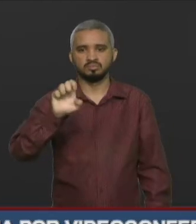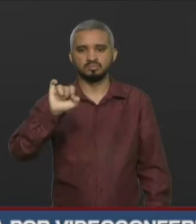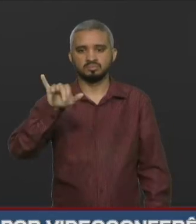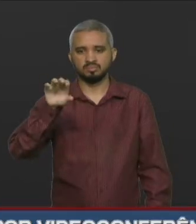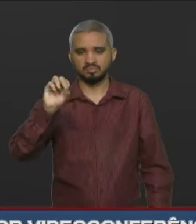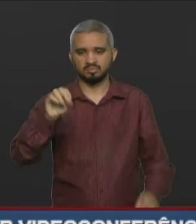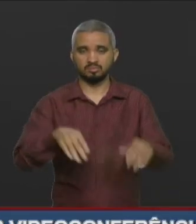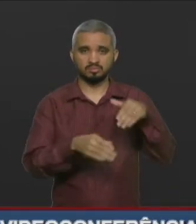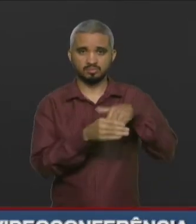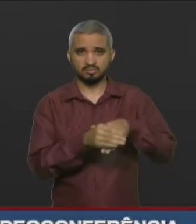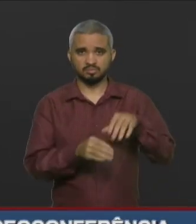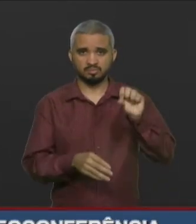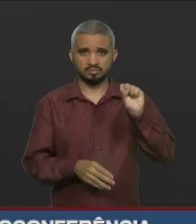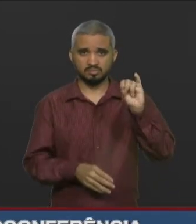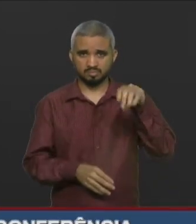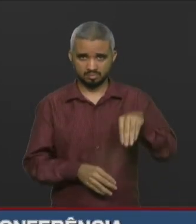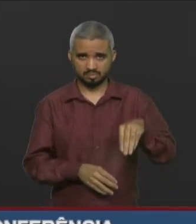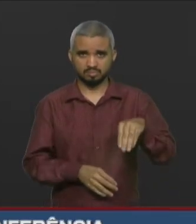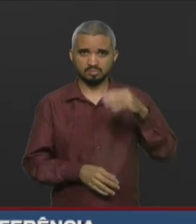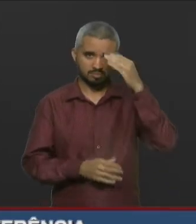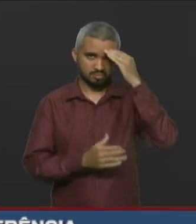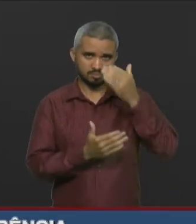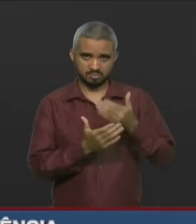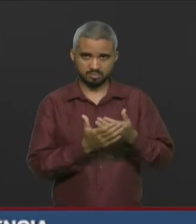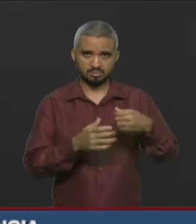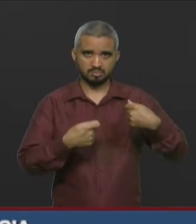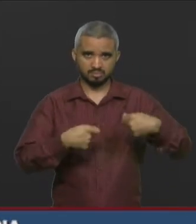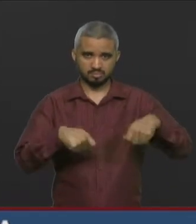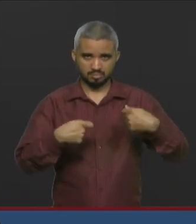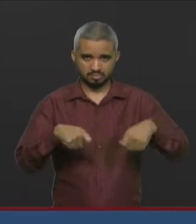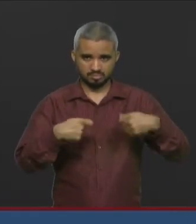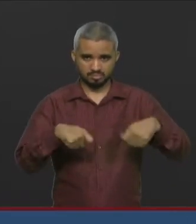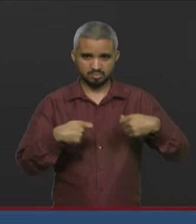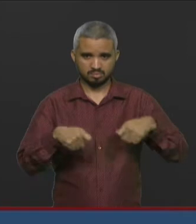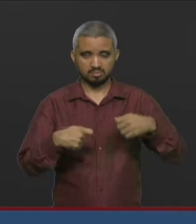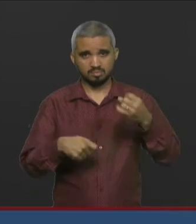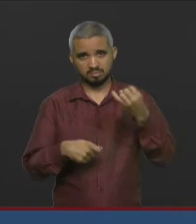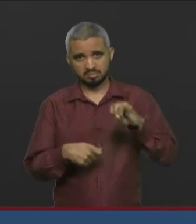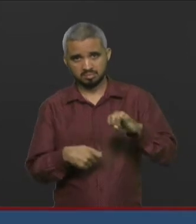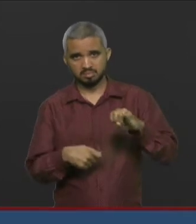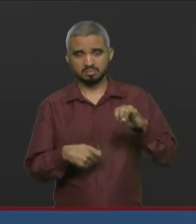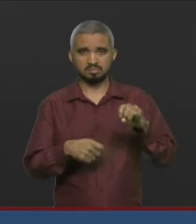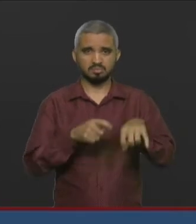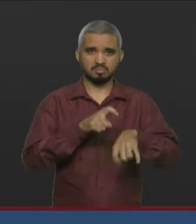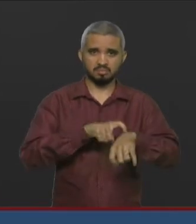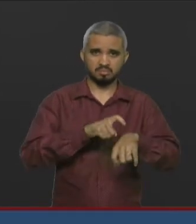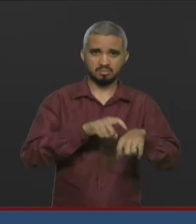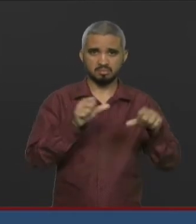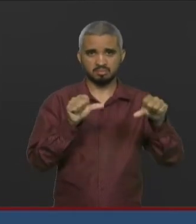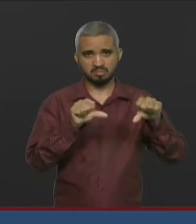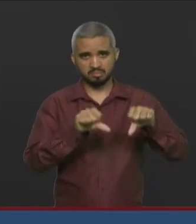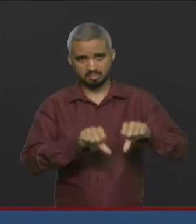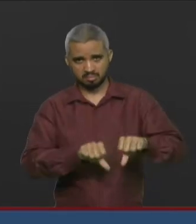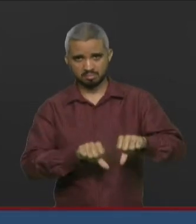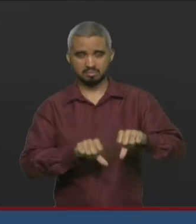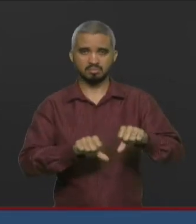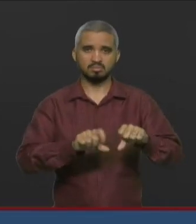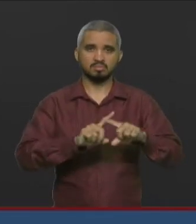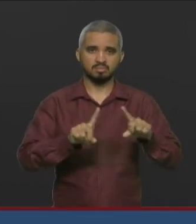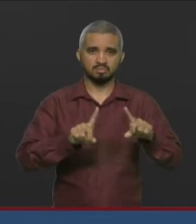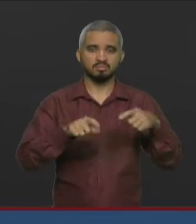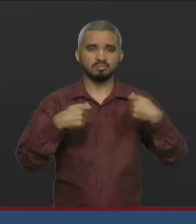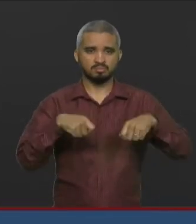Voto sim, presidente. Acredito que é necessário, independente de estarmos em tempo de crise, mas o fortalecimento da